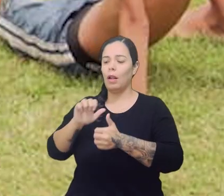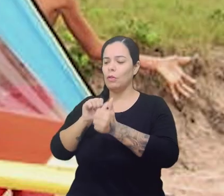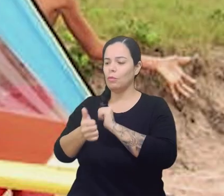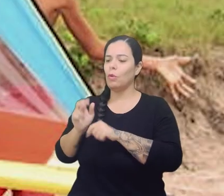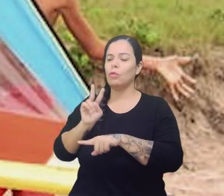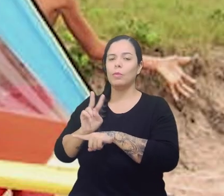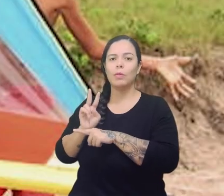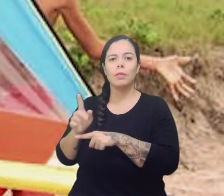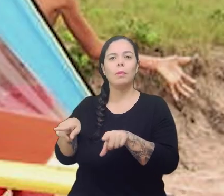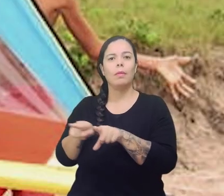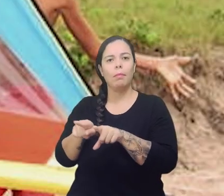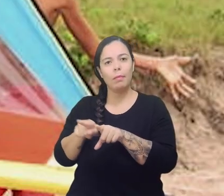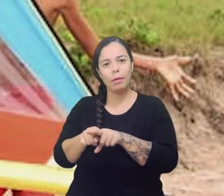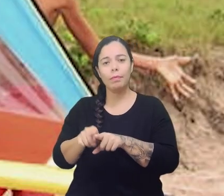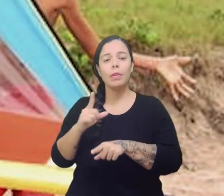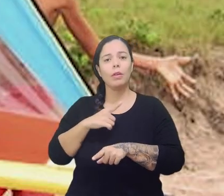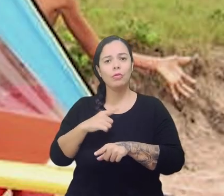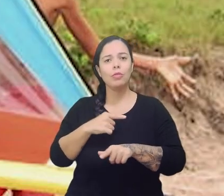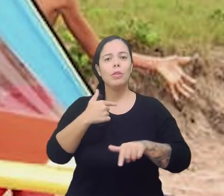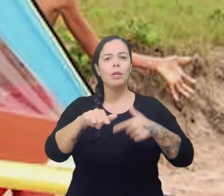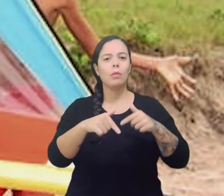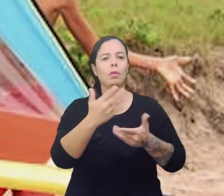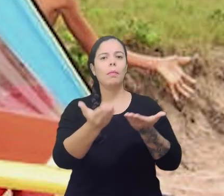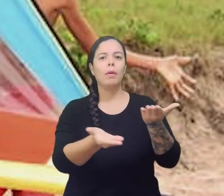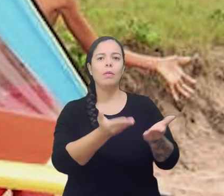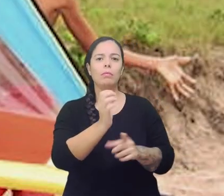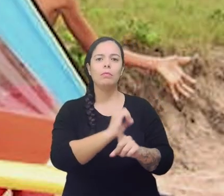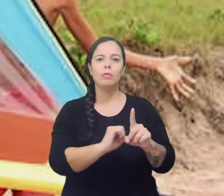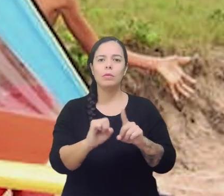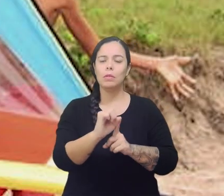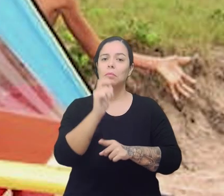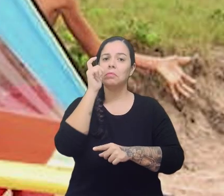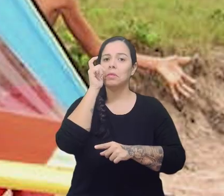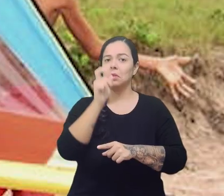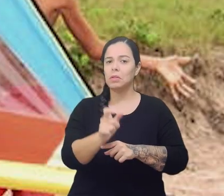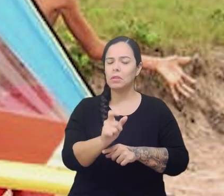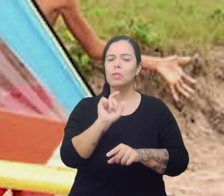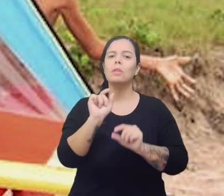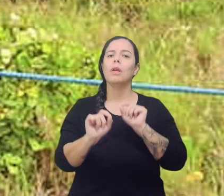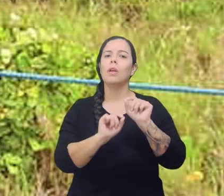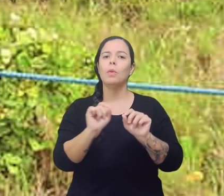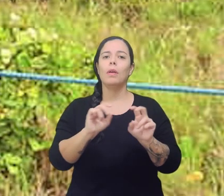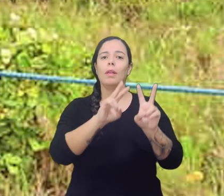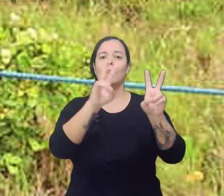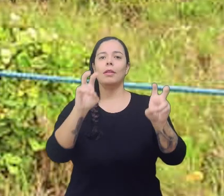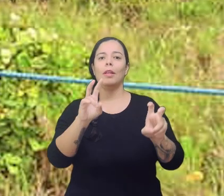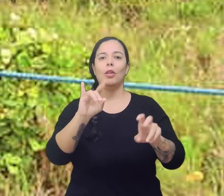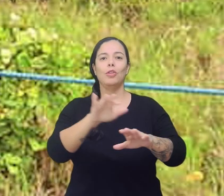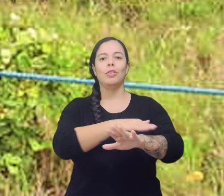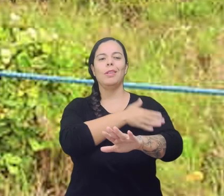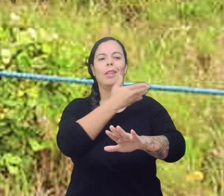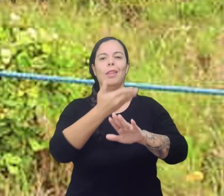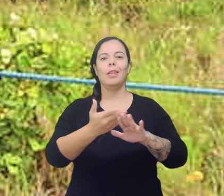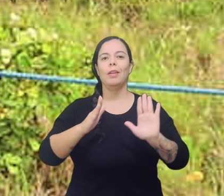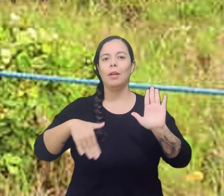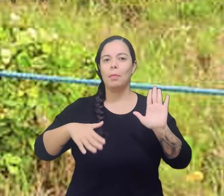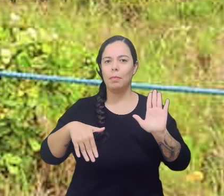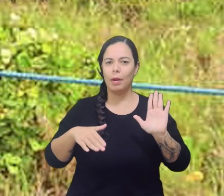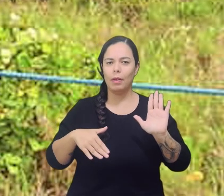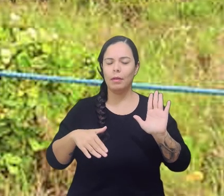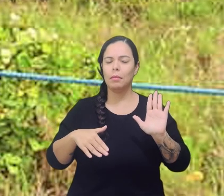bem interessante, que era o Dia na Praia, né? Onde ele trazia